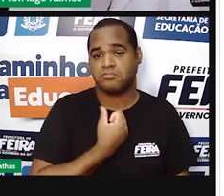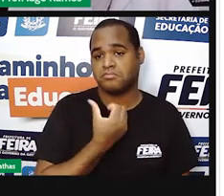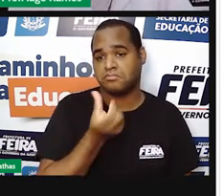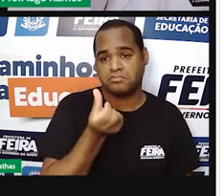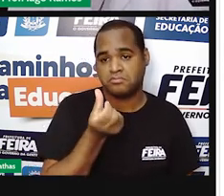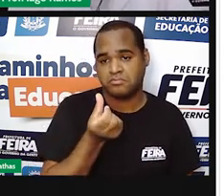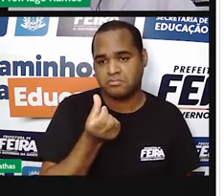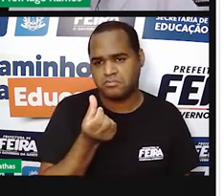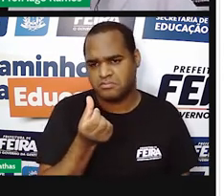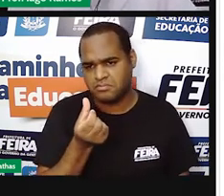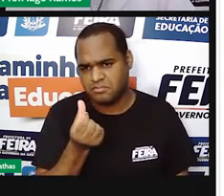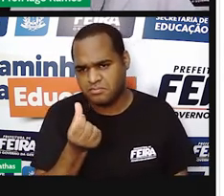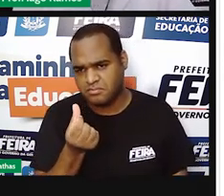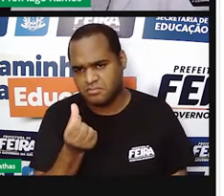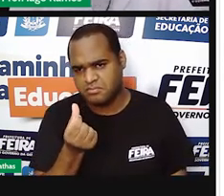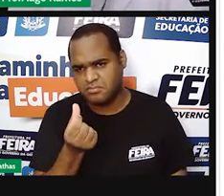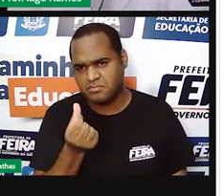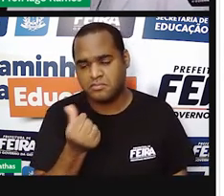61